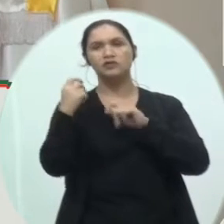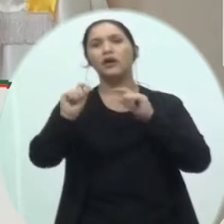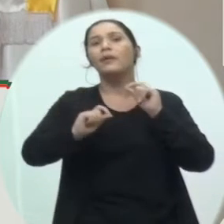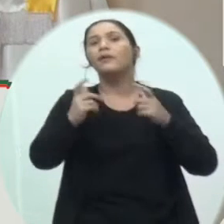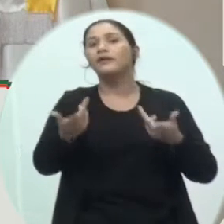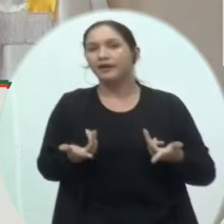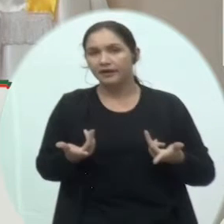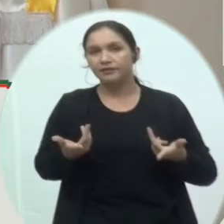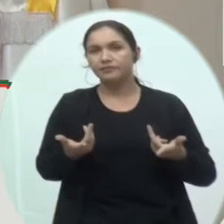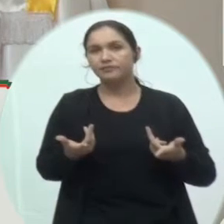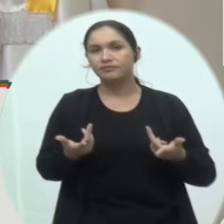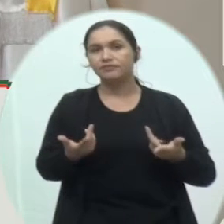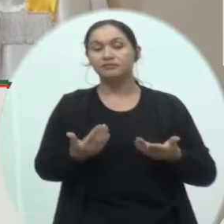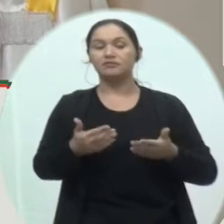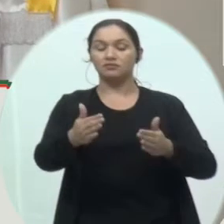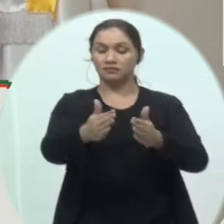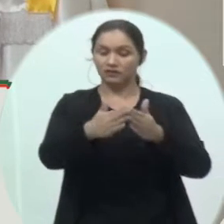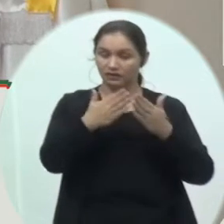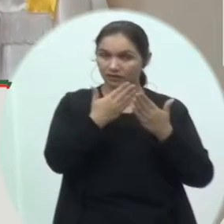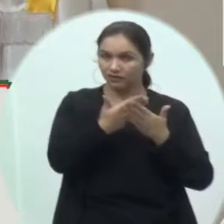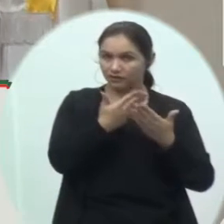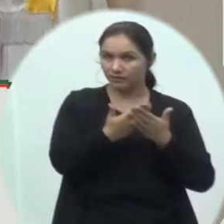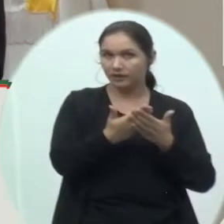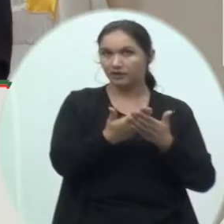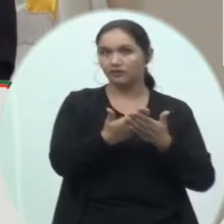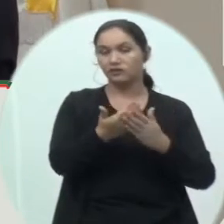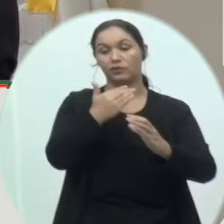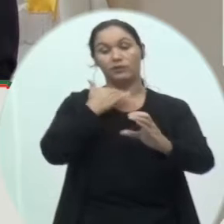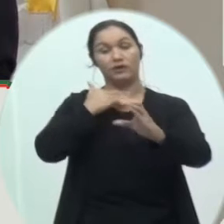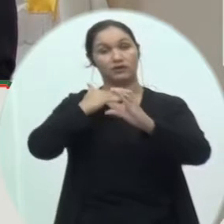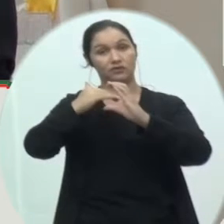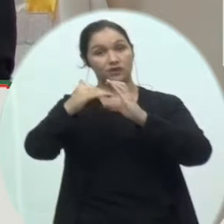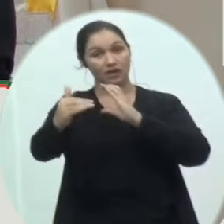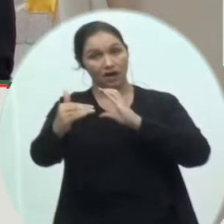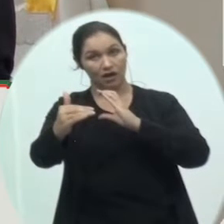for fazer o requerimento, não for fiscalizar,